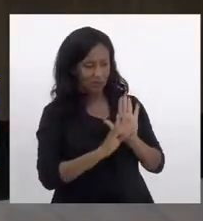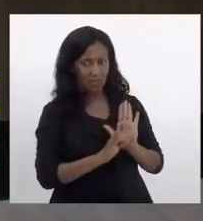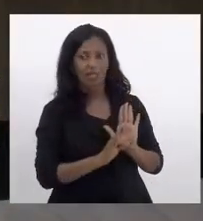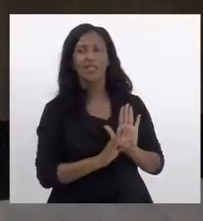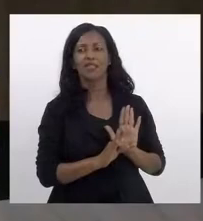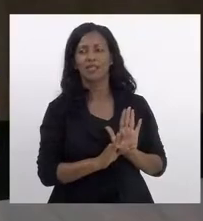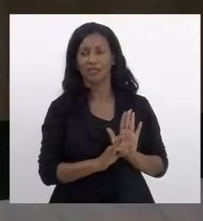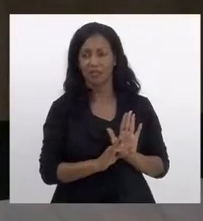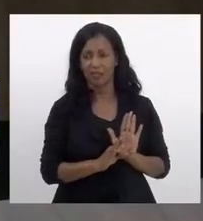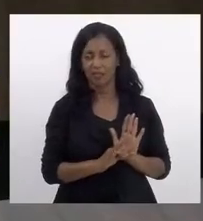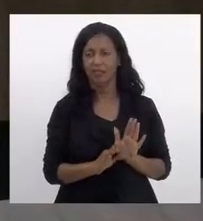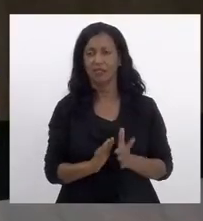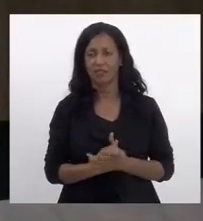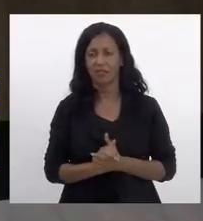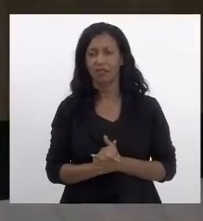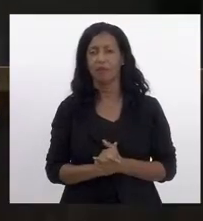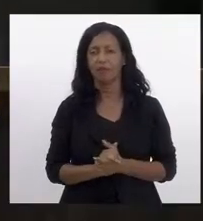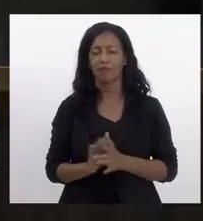vários parlamentares.